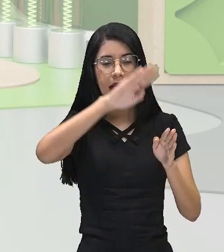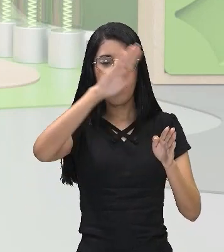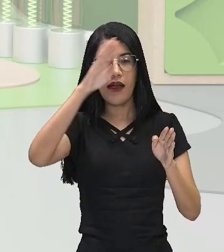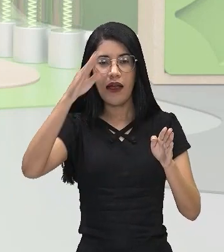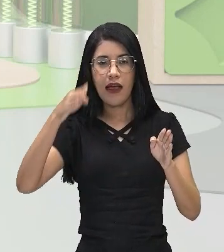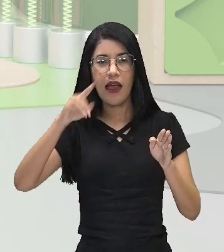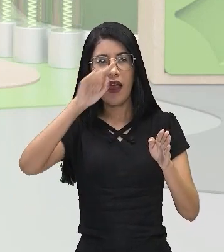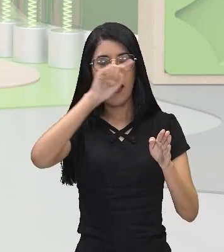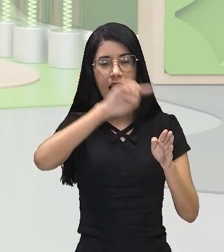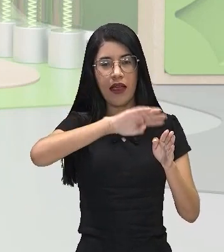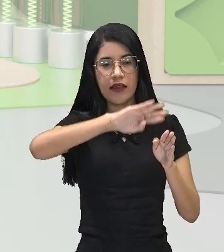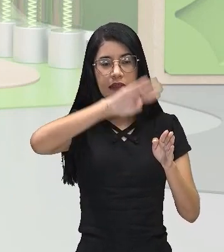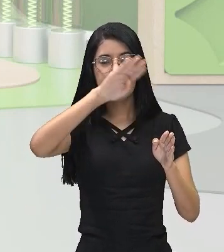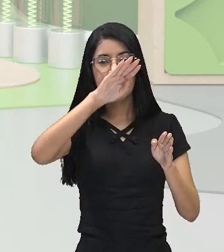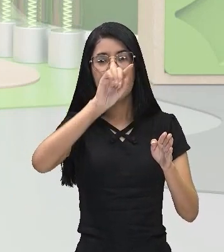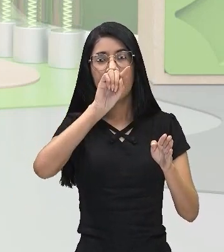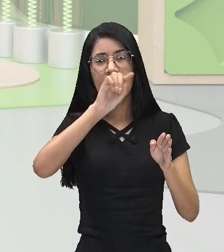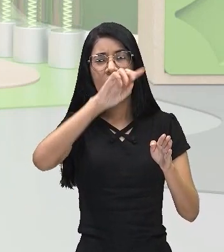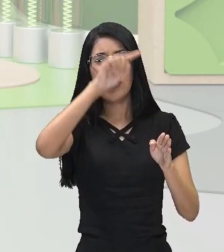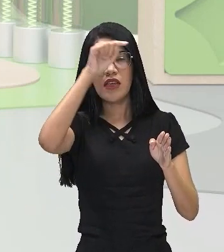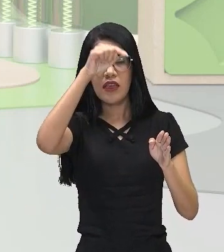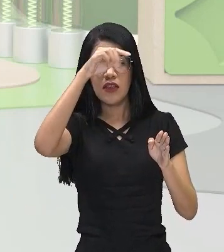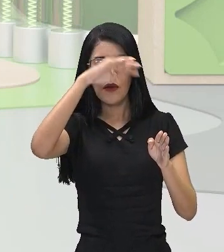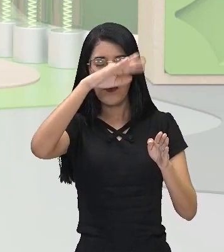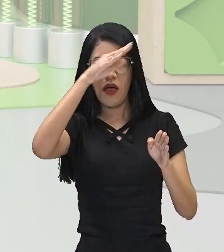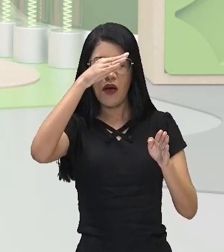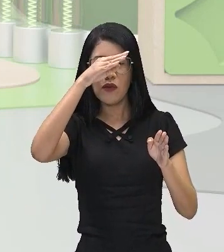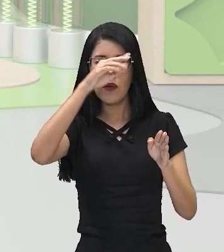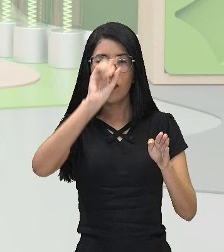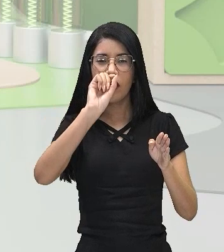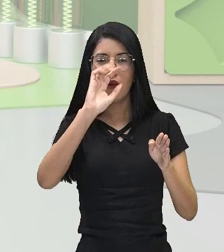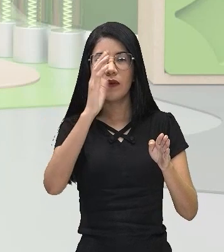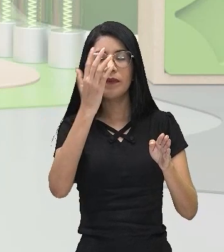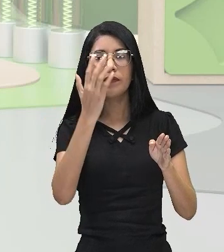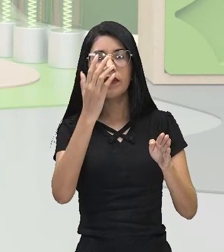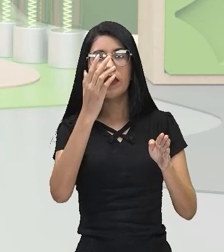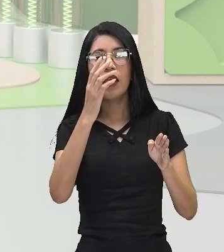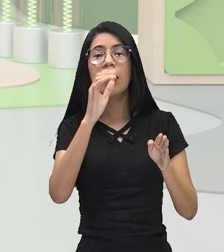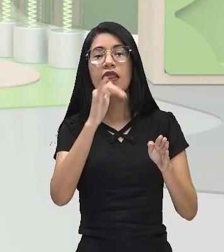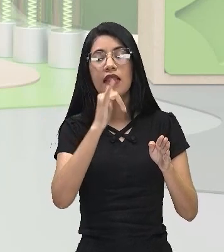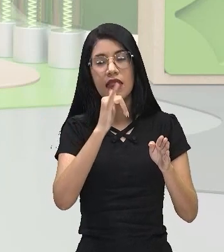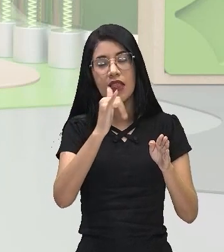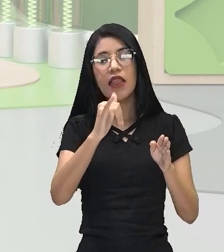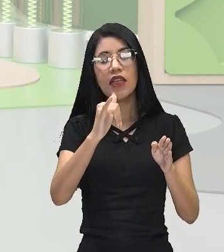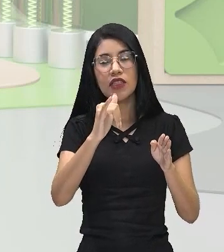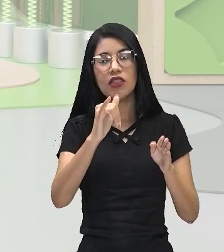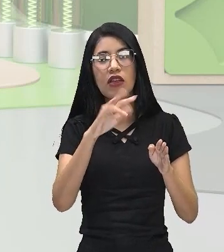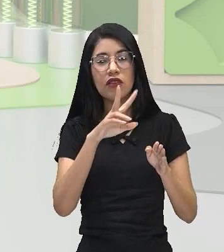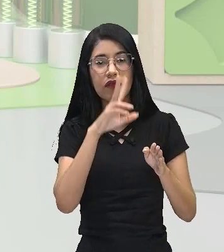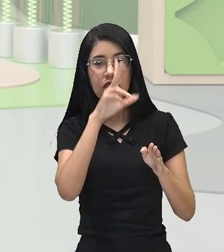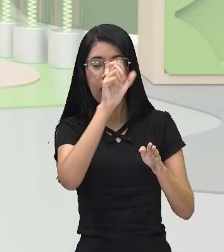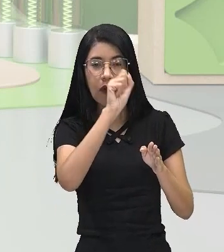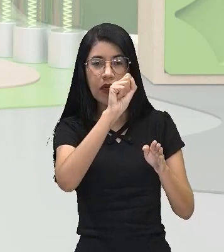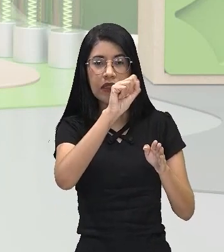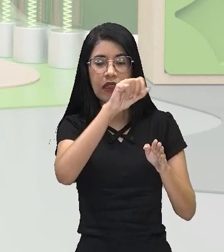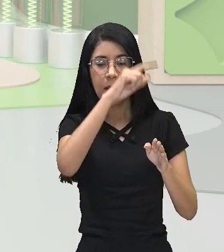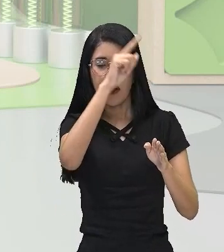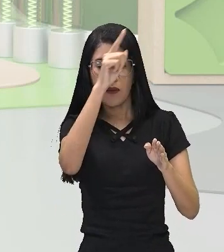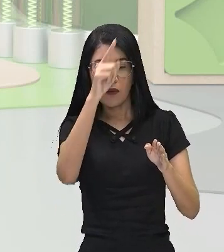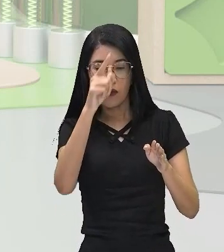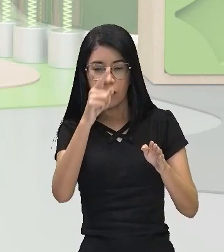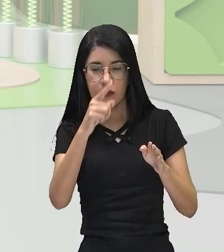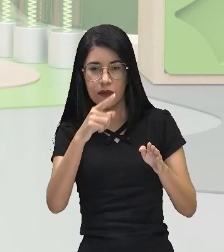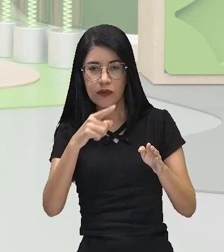da montanha-russa, e aí que ele chega lá no ponto mais alto, ele tem ali, acumulou energia potencial. E aí, a partir do momento